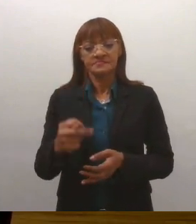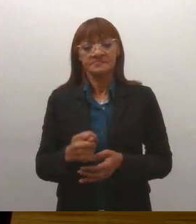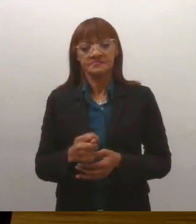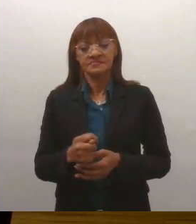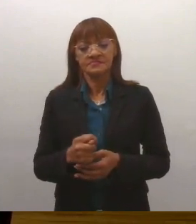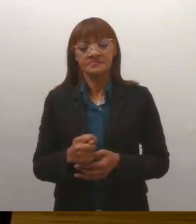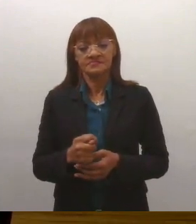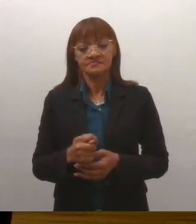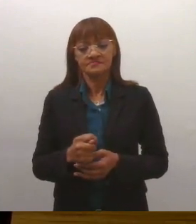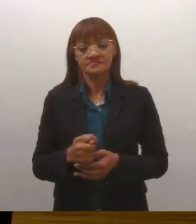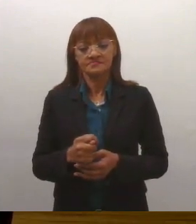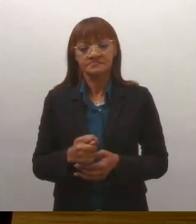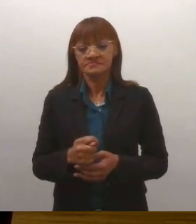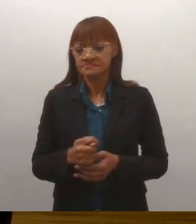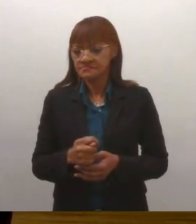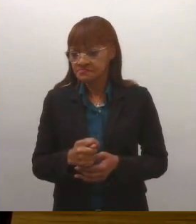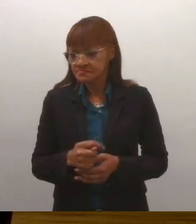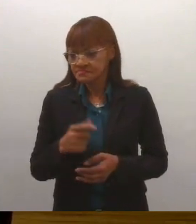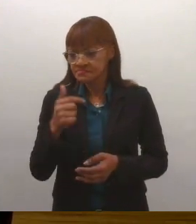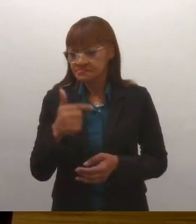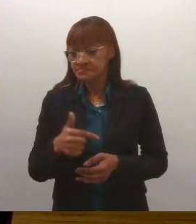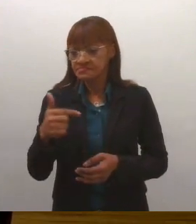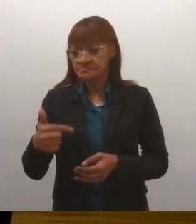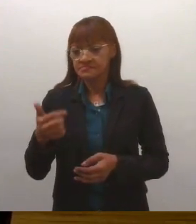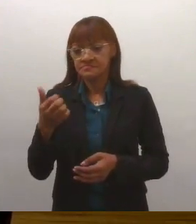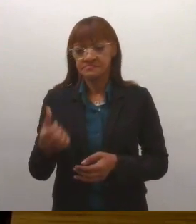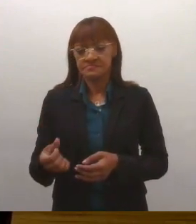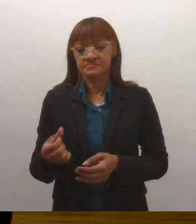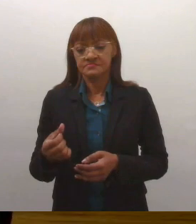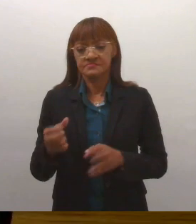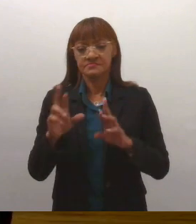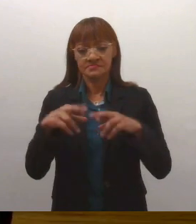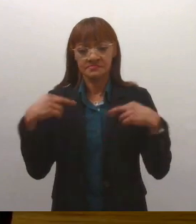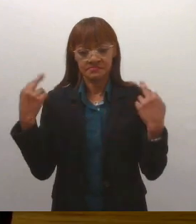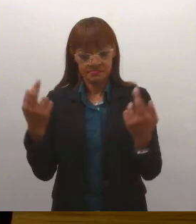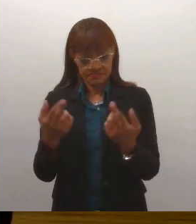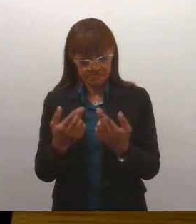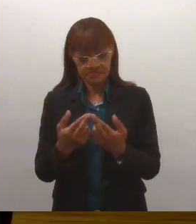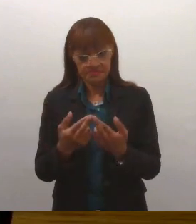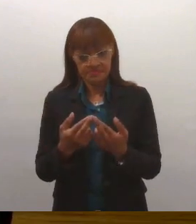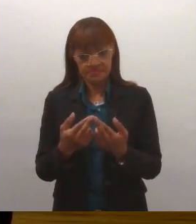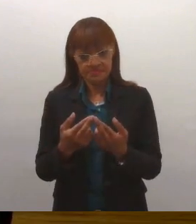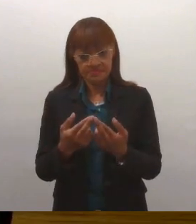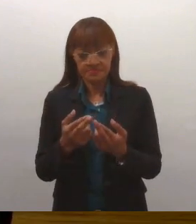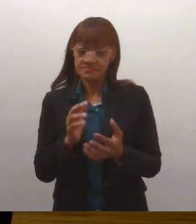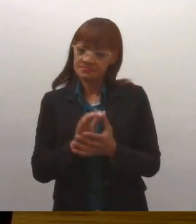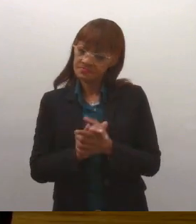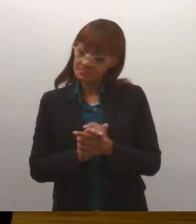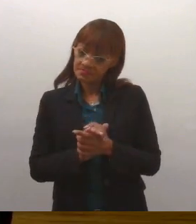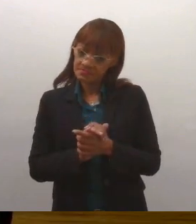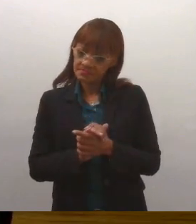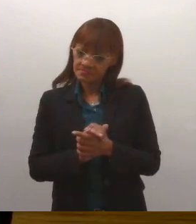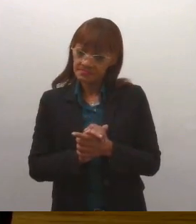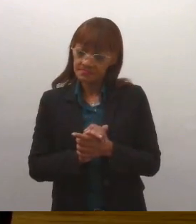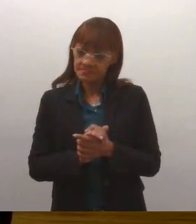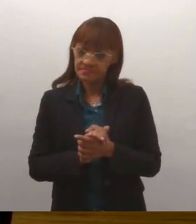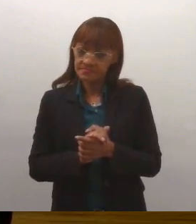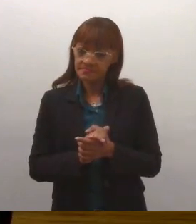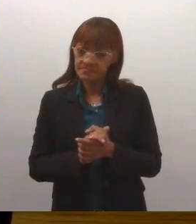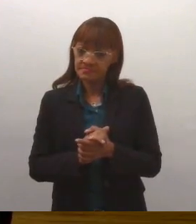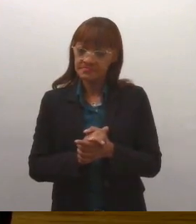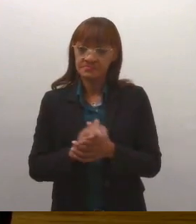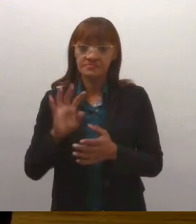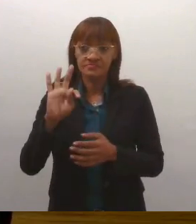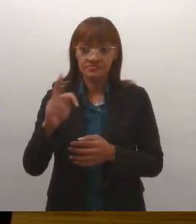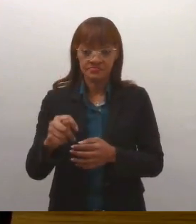226 reunião, 16ª reunião, decide por unanimidade aprovar a concessão